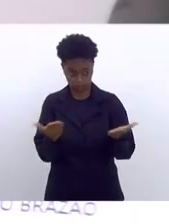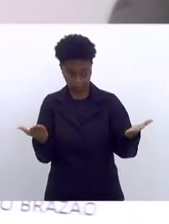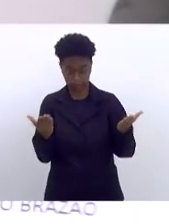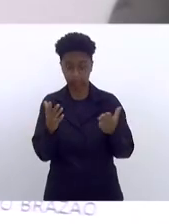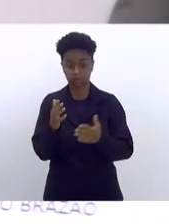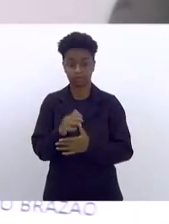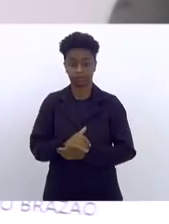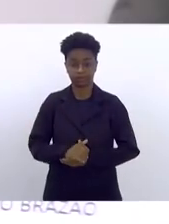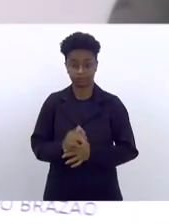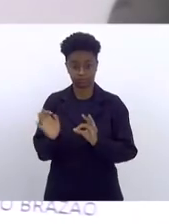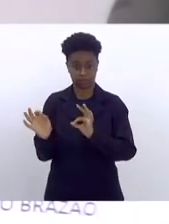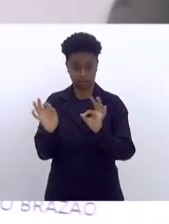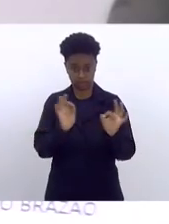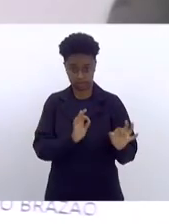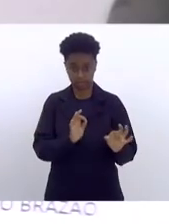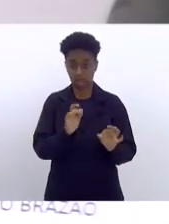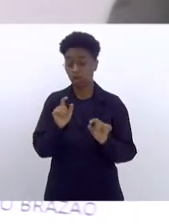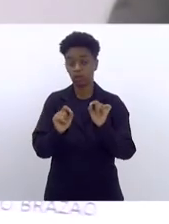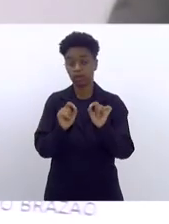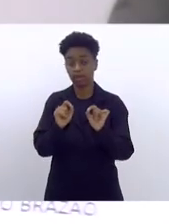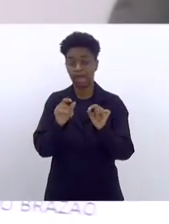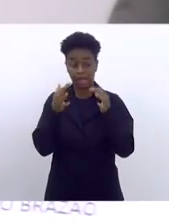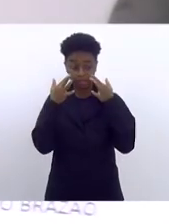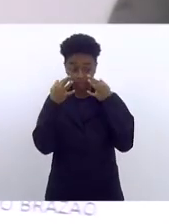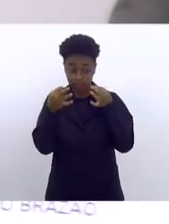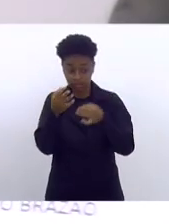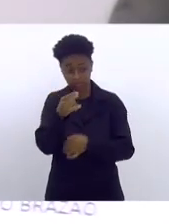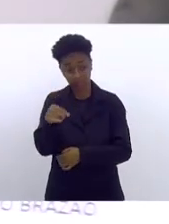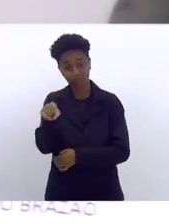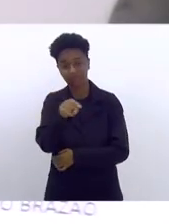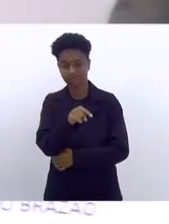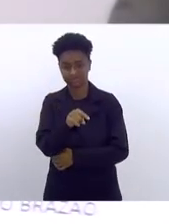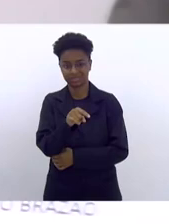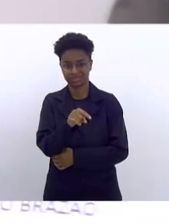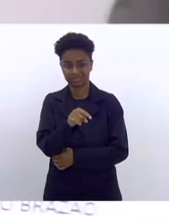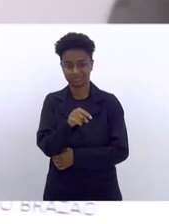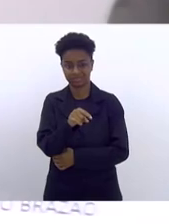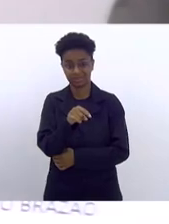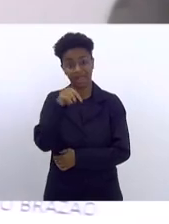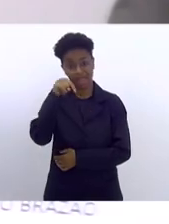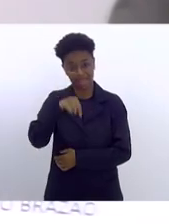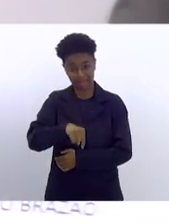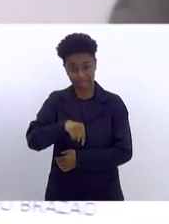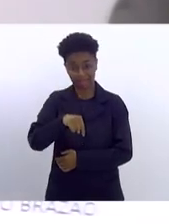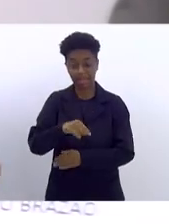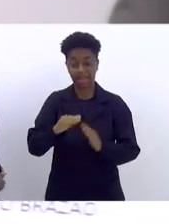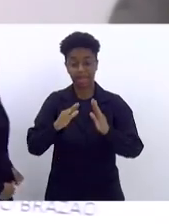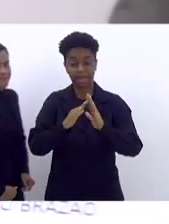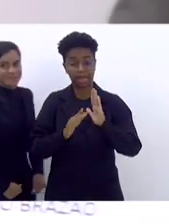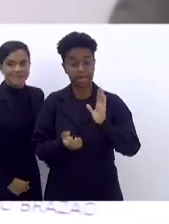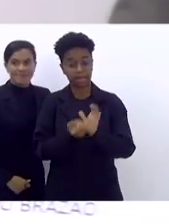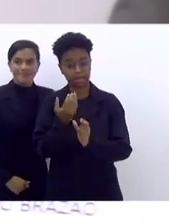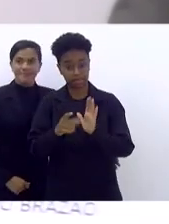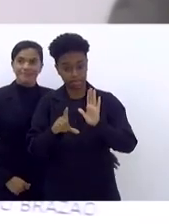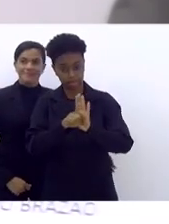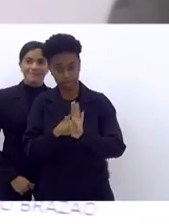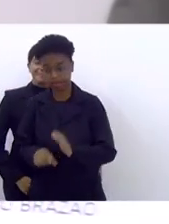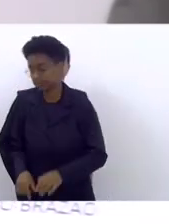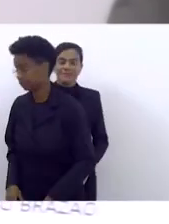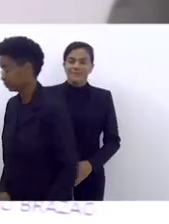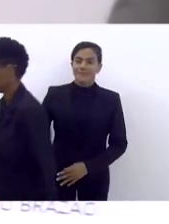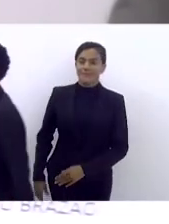é ouvi-los essa é uma casa de leis e casa do povo